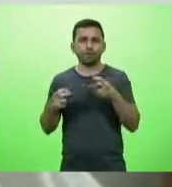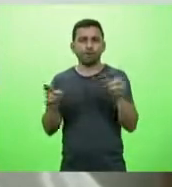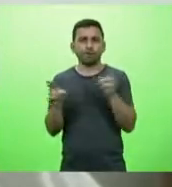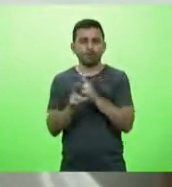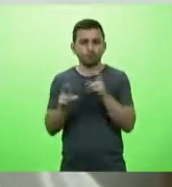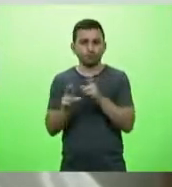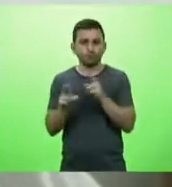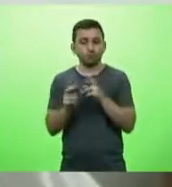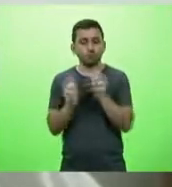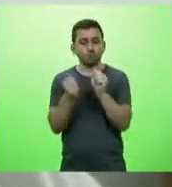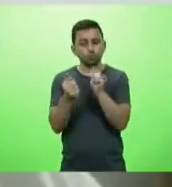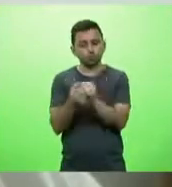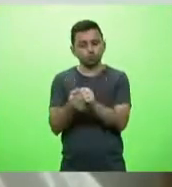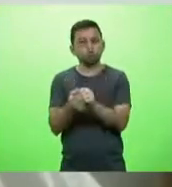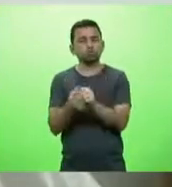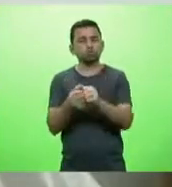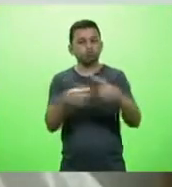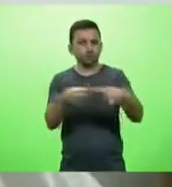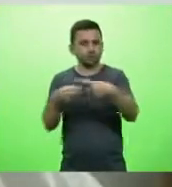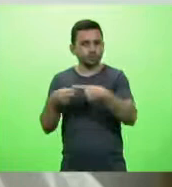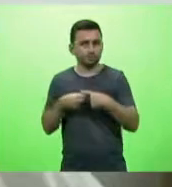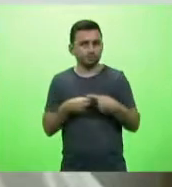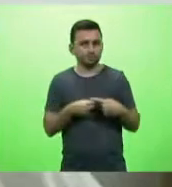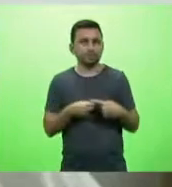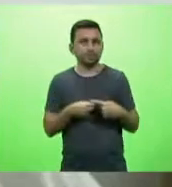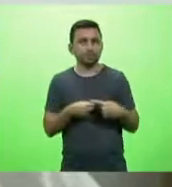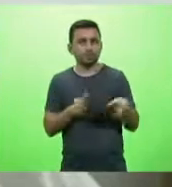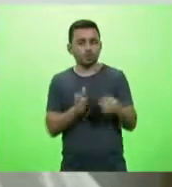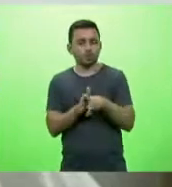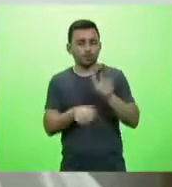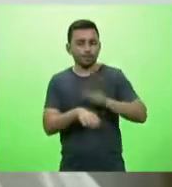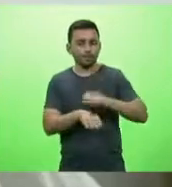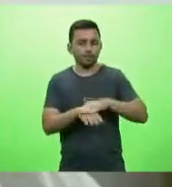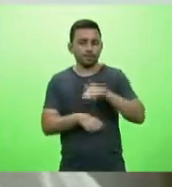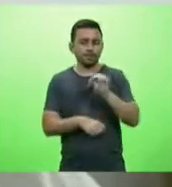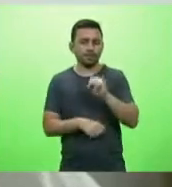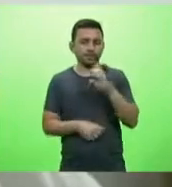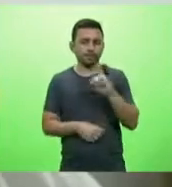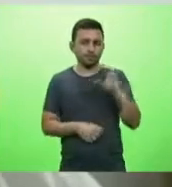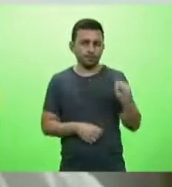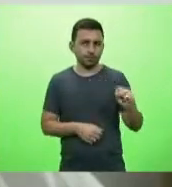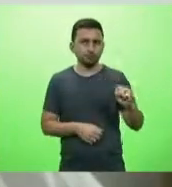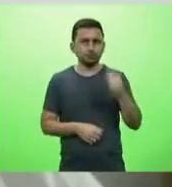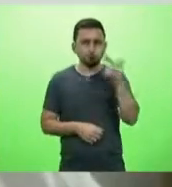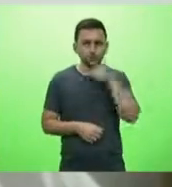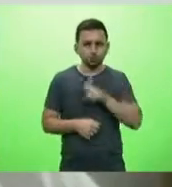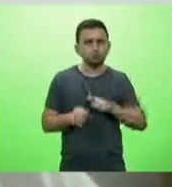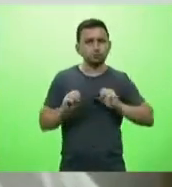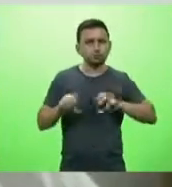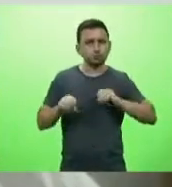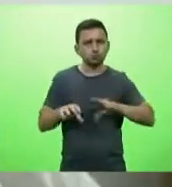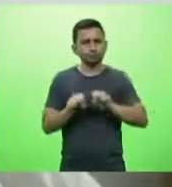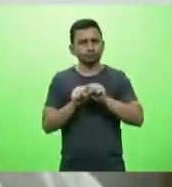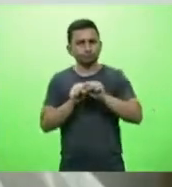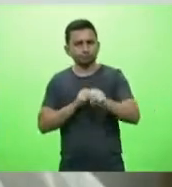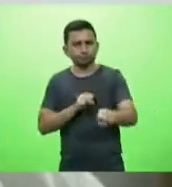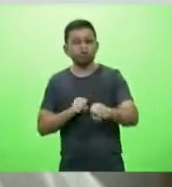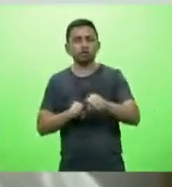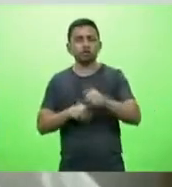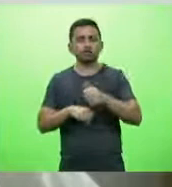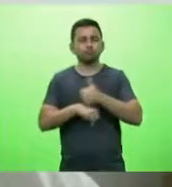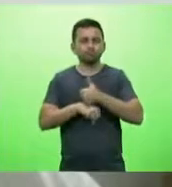os municípios, né? Uma gestão por parte da SDS que dê conta da formação, da qualificação técnica,